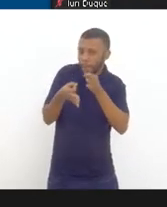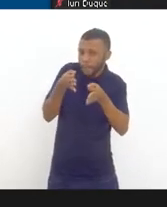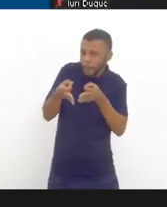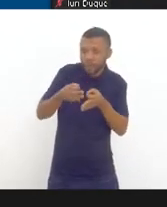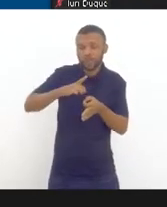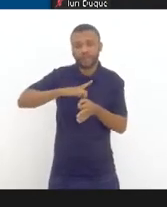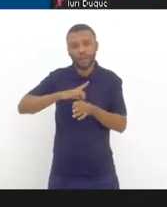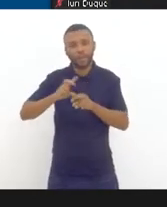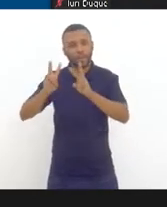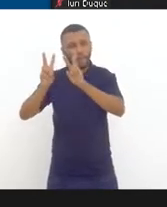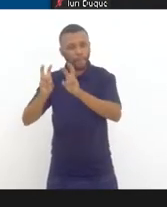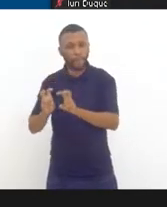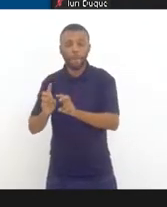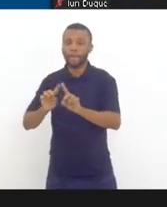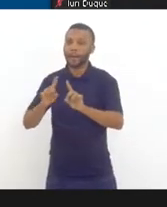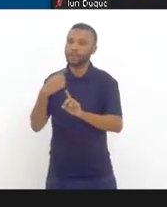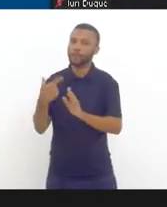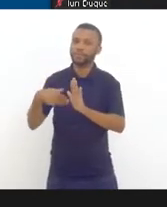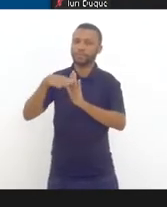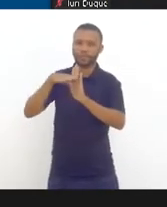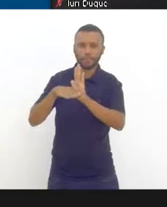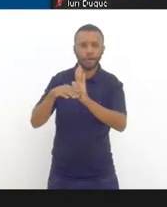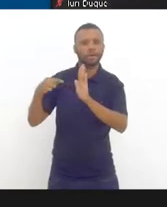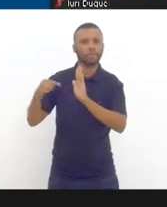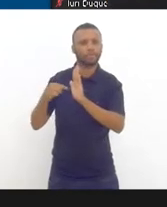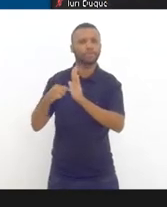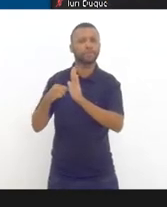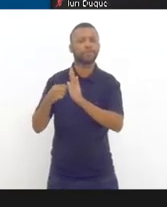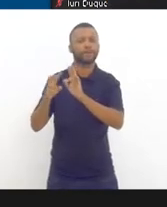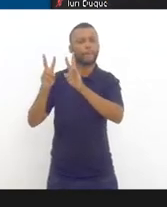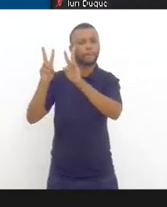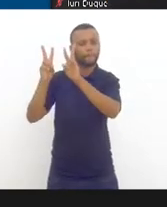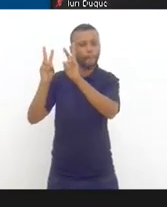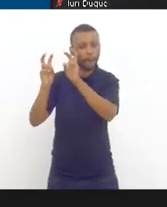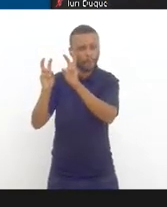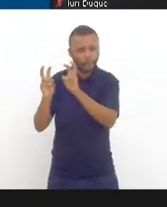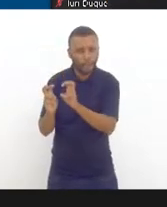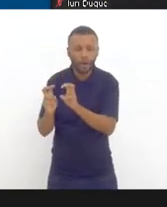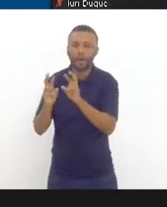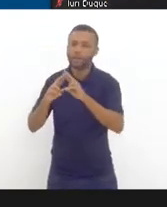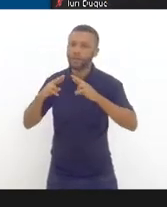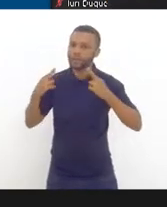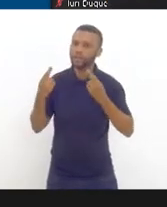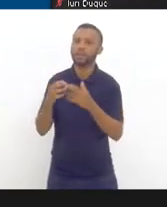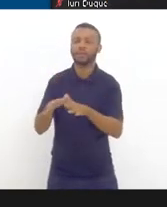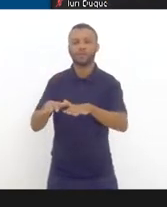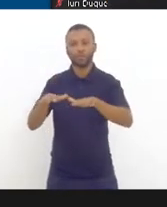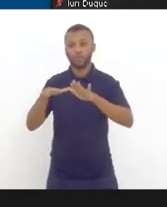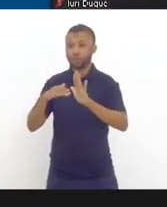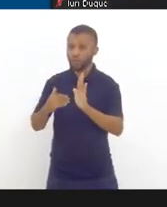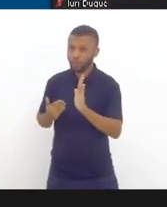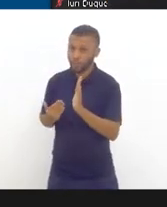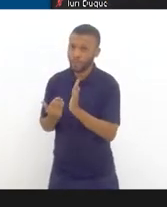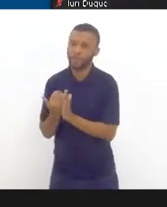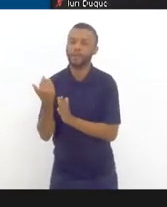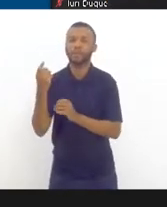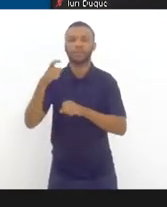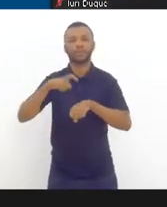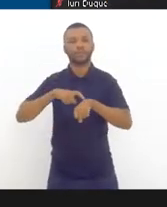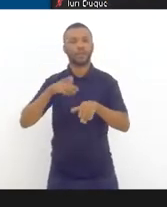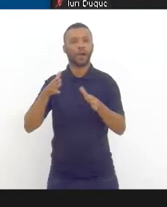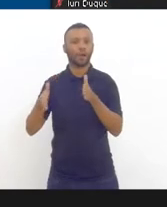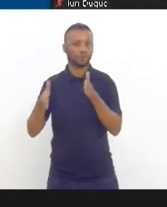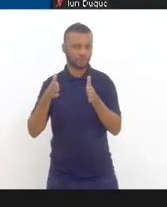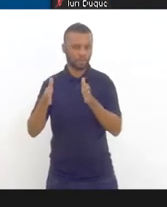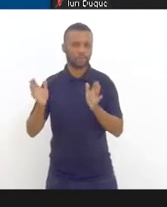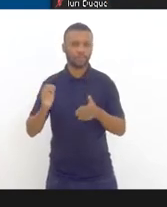respeito disso, mas a gente listou, né, aquelas na nossa audiência pública de segunda-feira, no começo da audiência pública. Mas é muito importante.